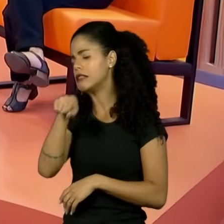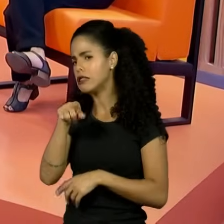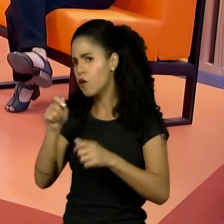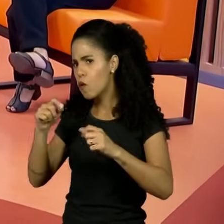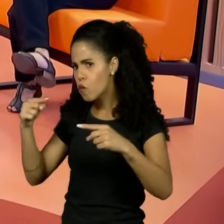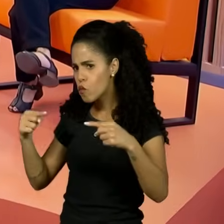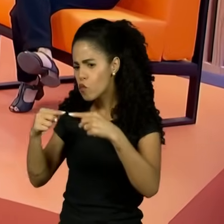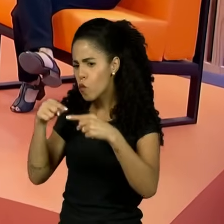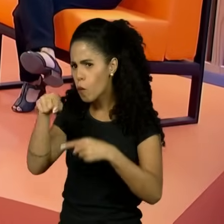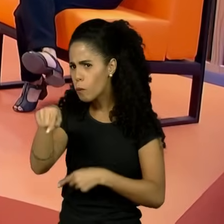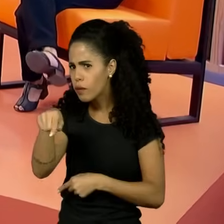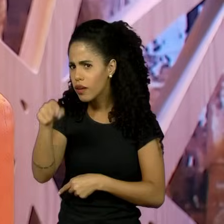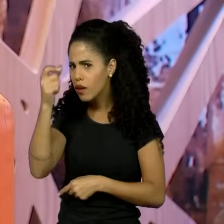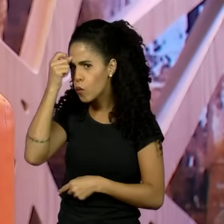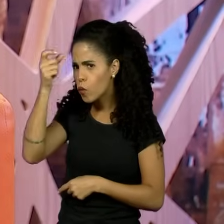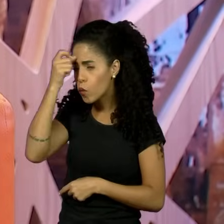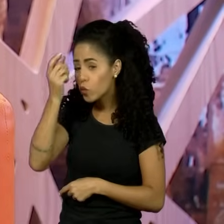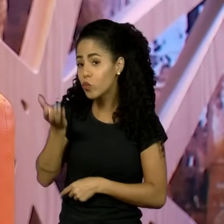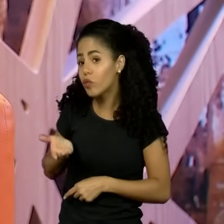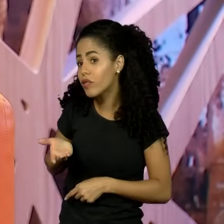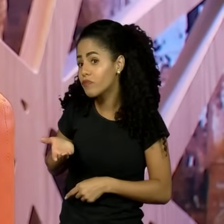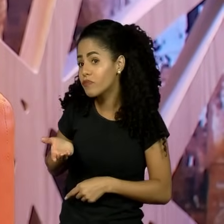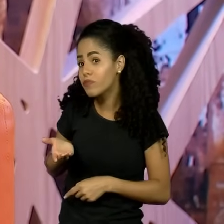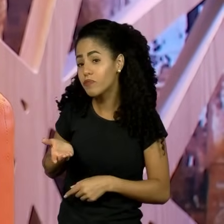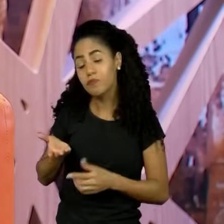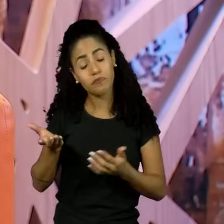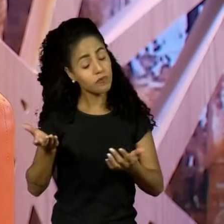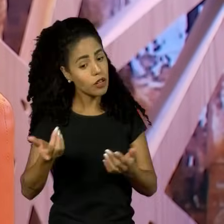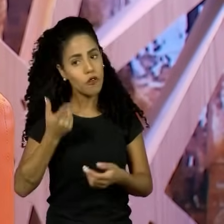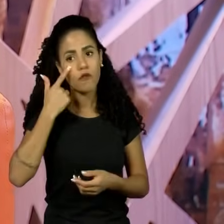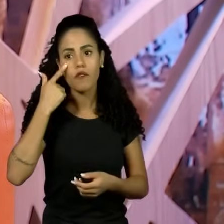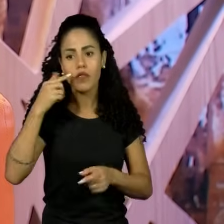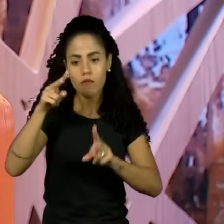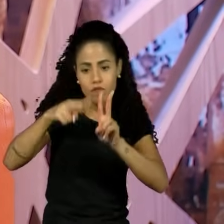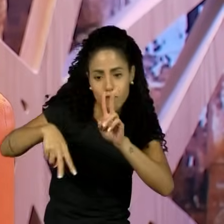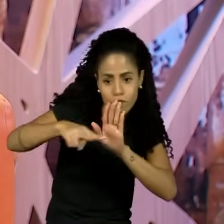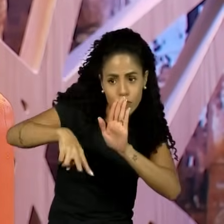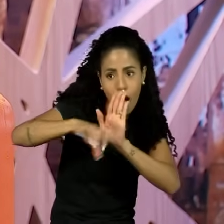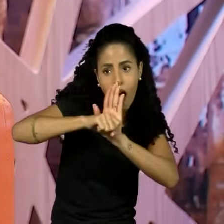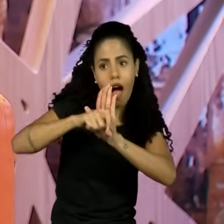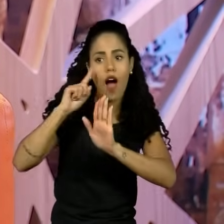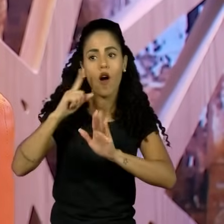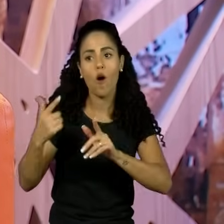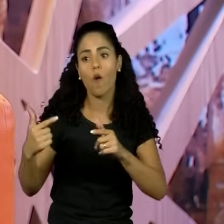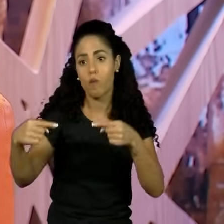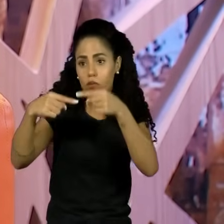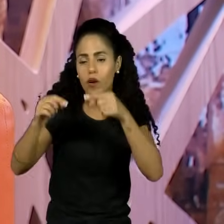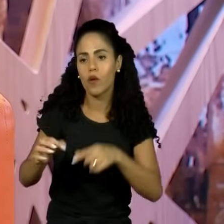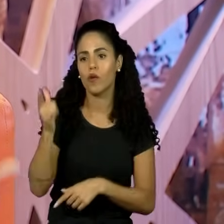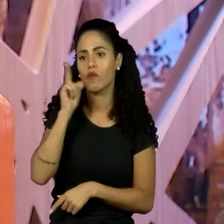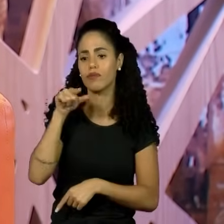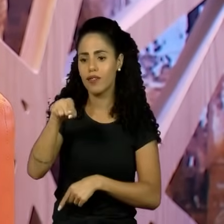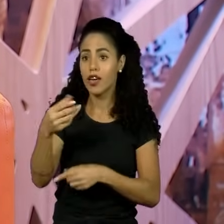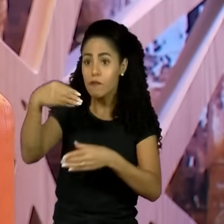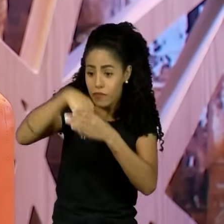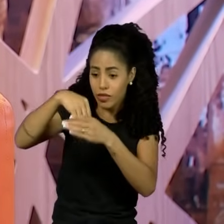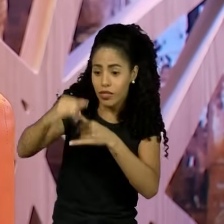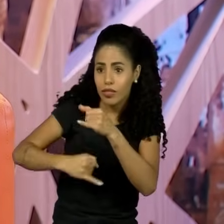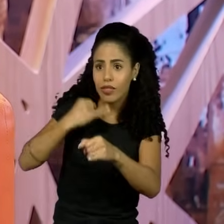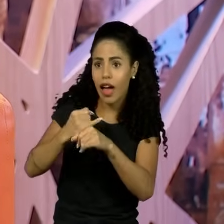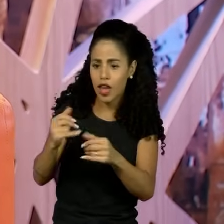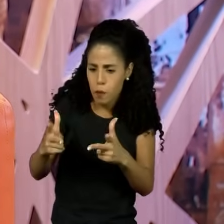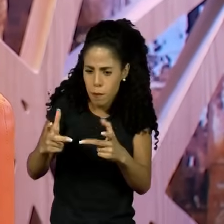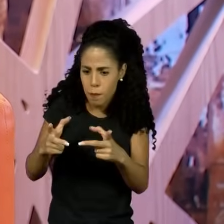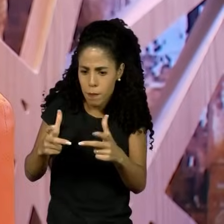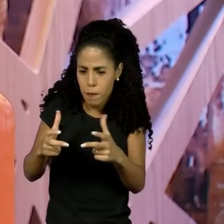de uma política pública de cultura? Como já está, inclusive. O audiovisual atende às políticas públicas de videogames no